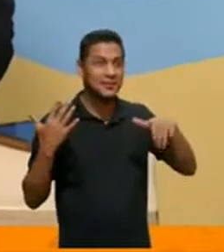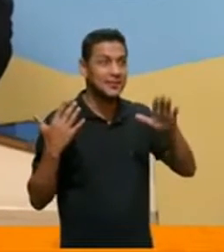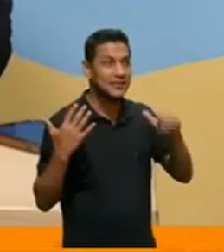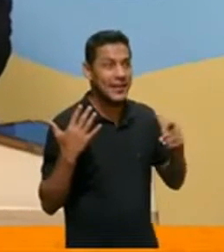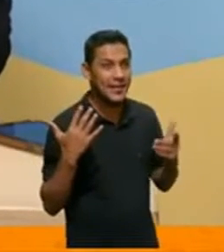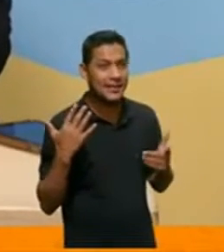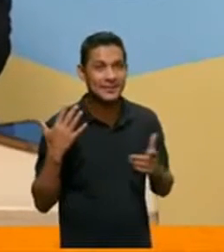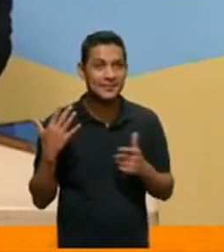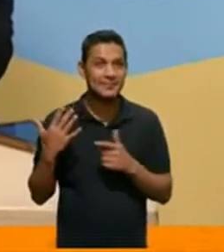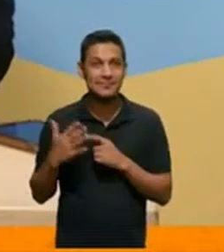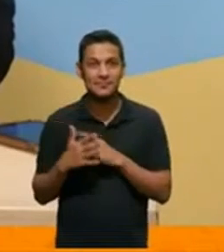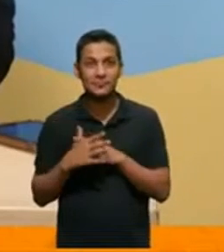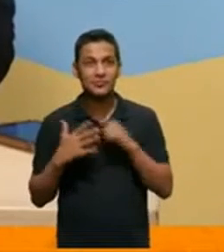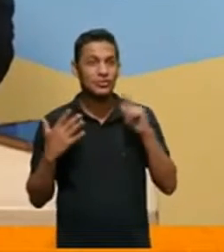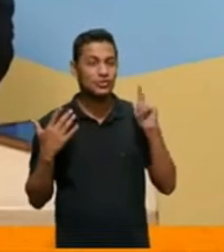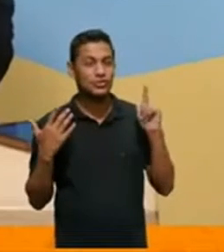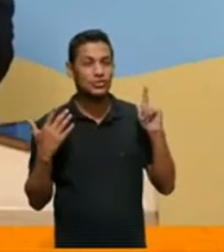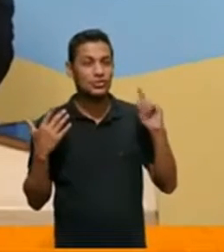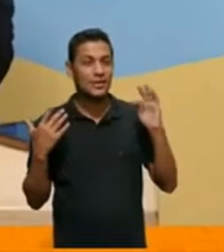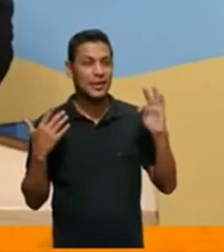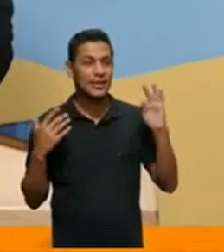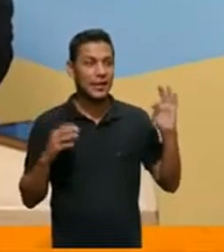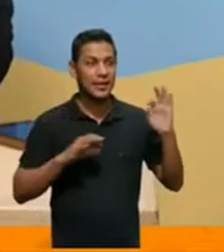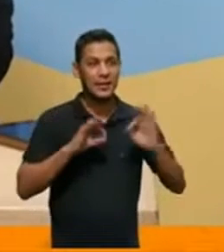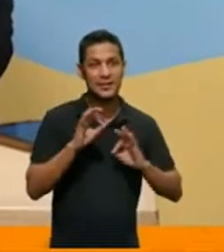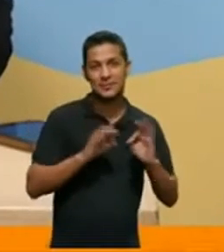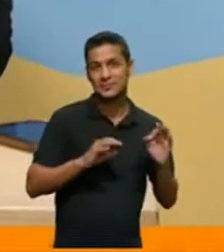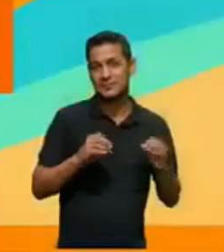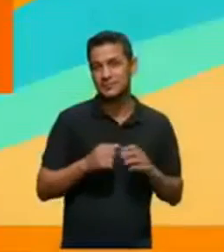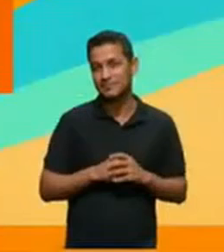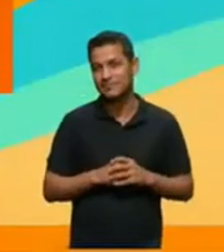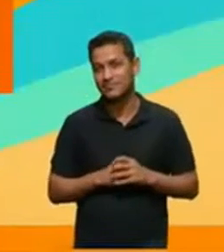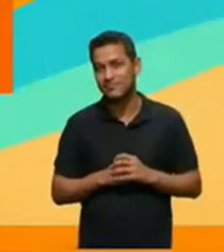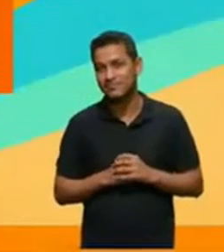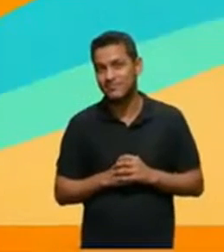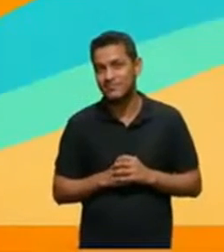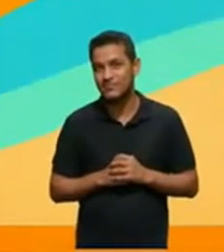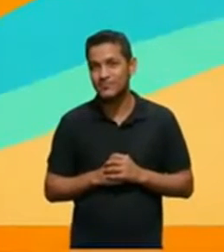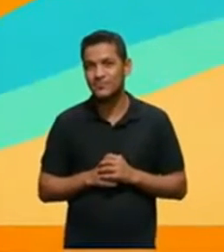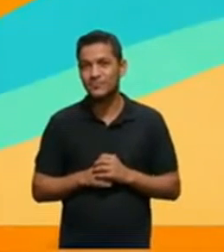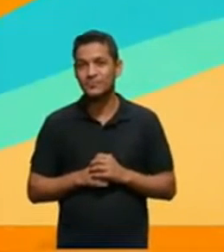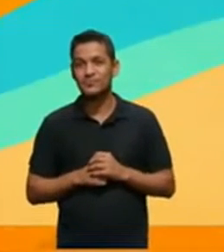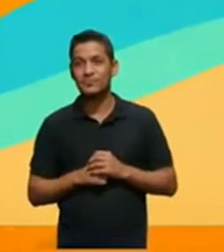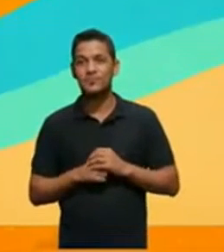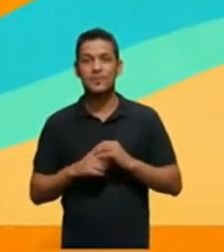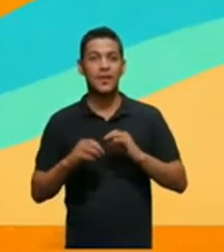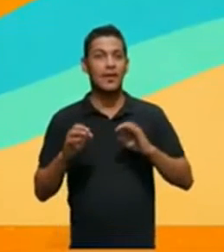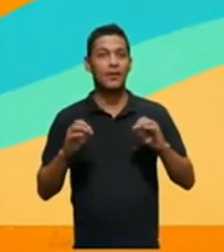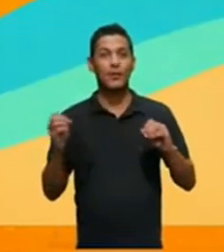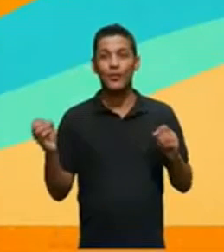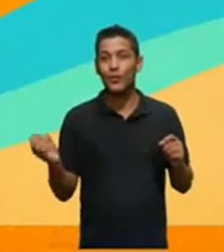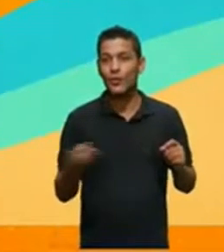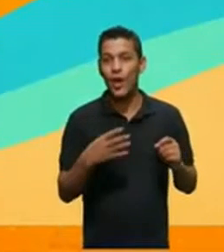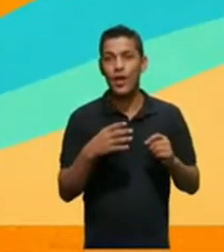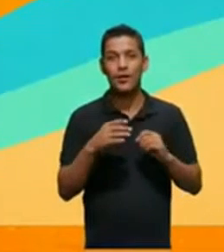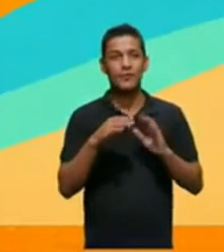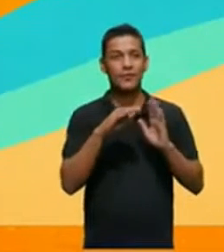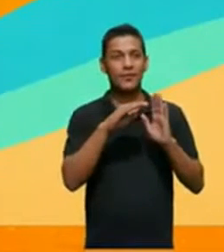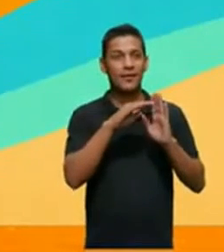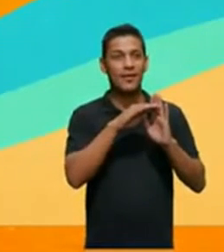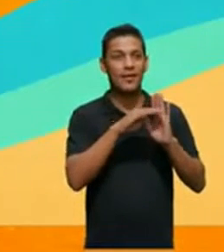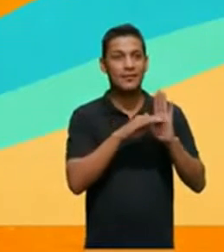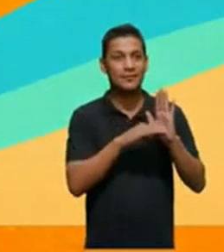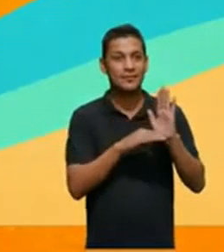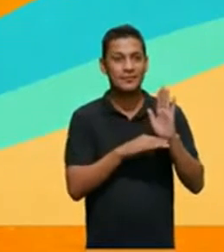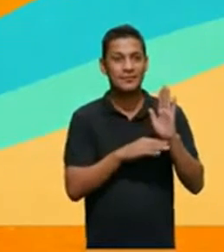GTT alinhamento plano estratégico e plano plurianual GTT nós novas receitas e GT